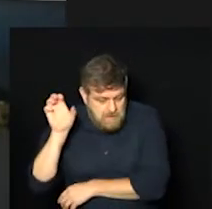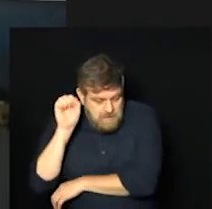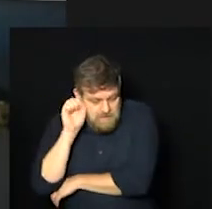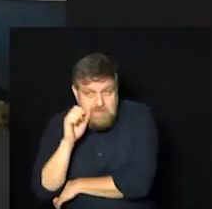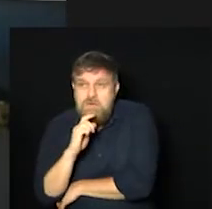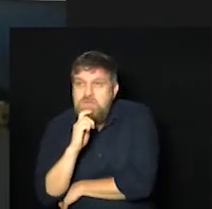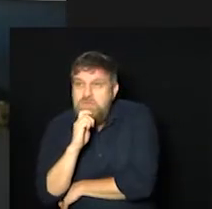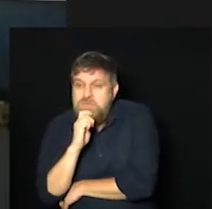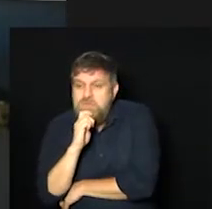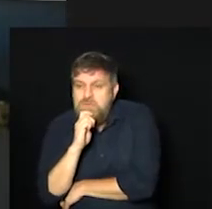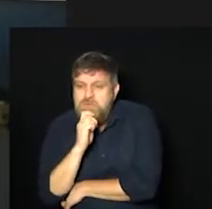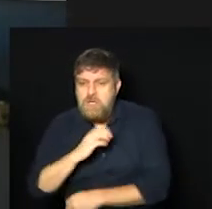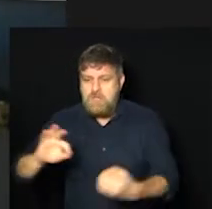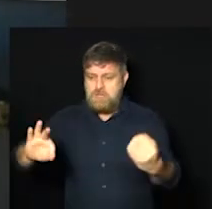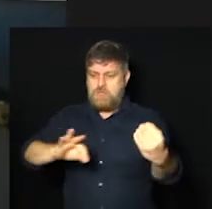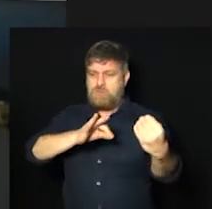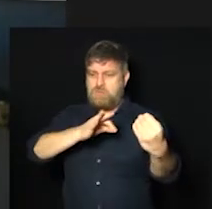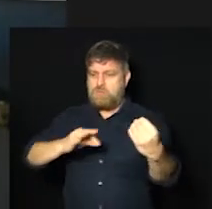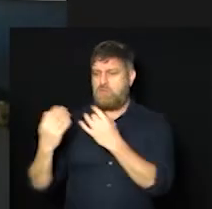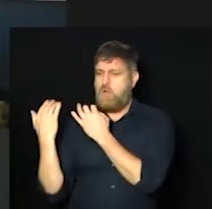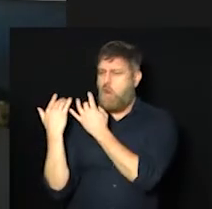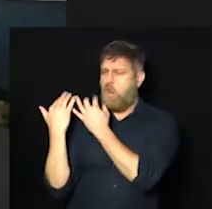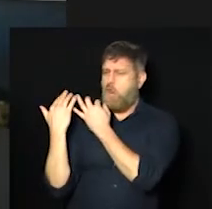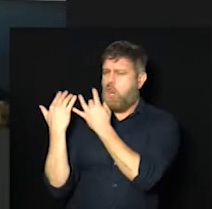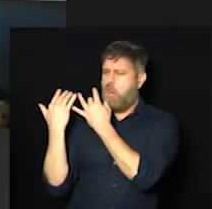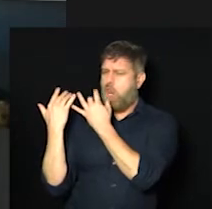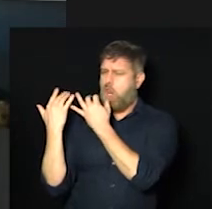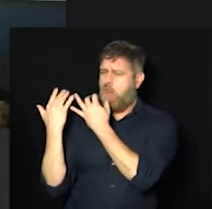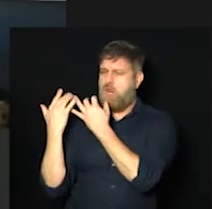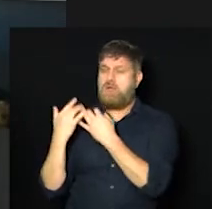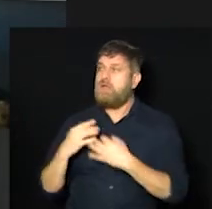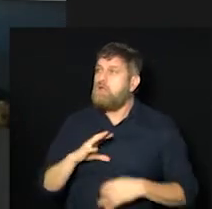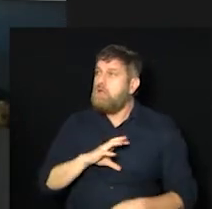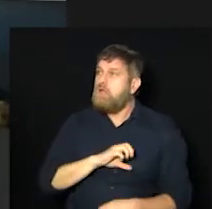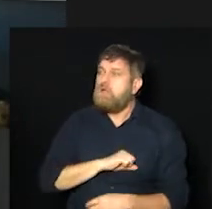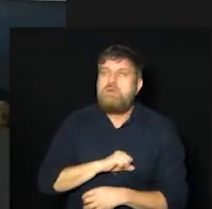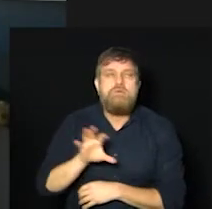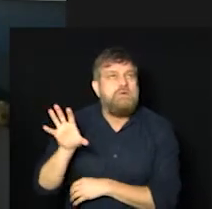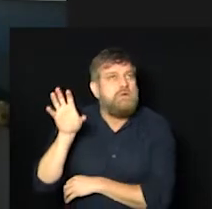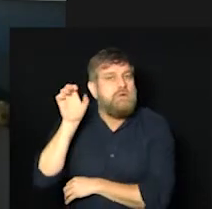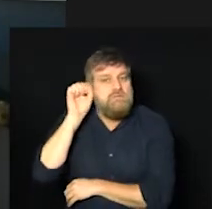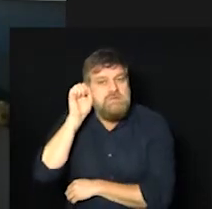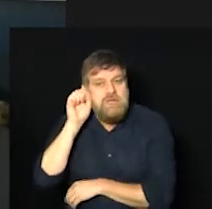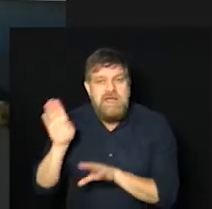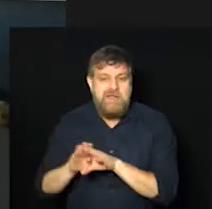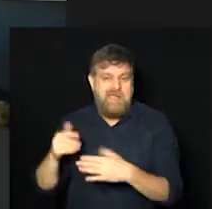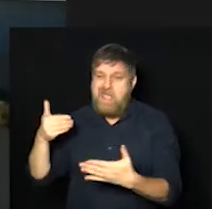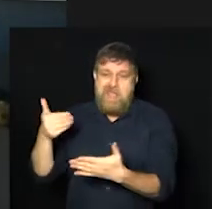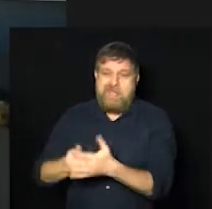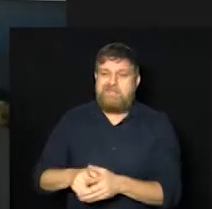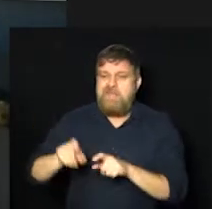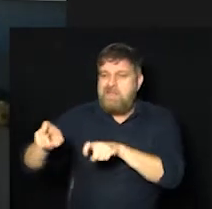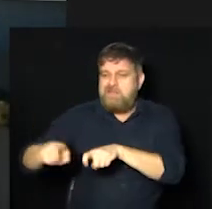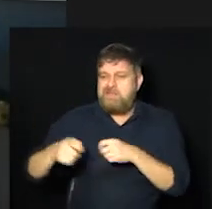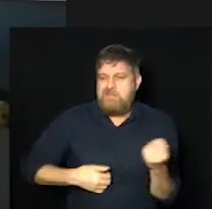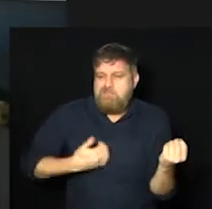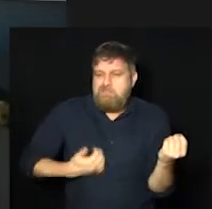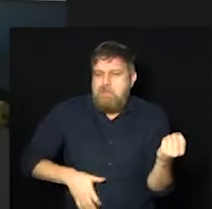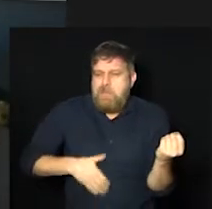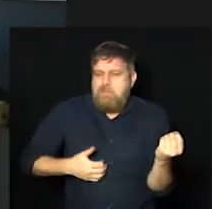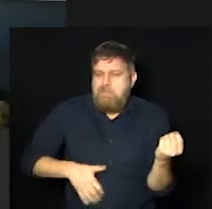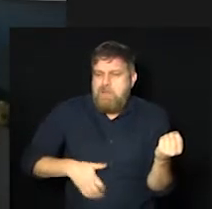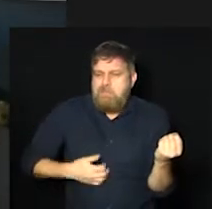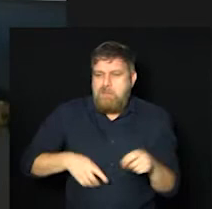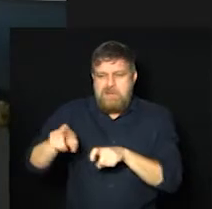música instrumental, música lírica, até sertanejo. Então a gente tem uma bagagem